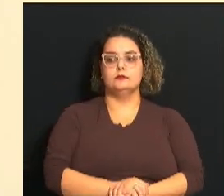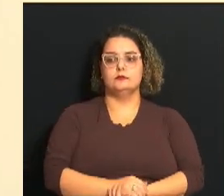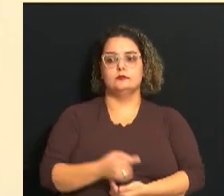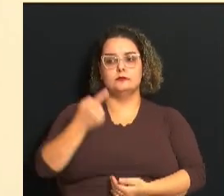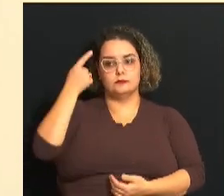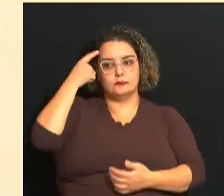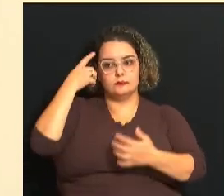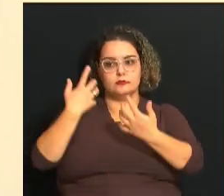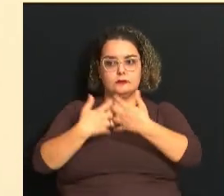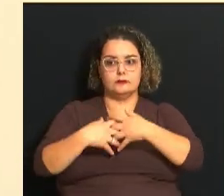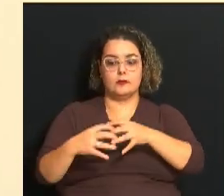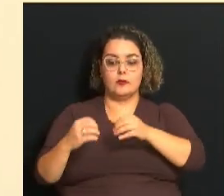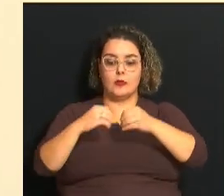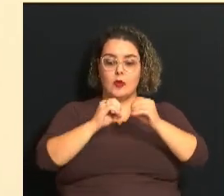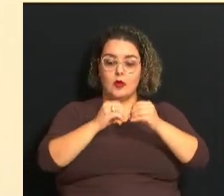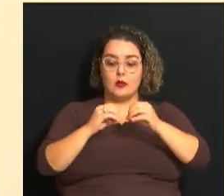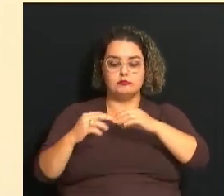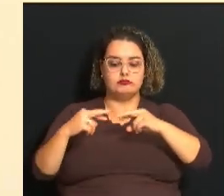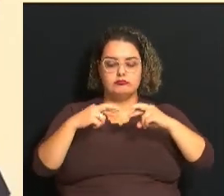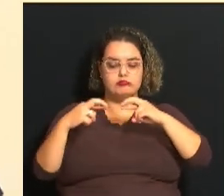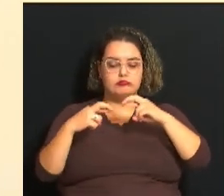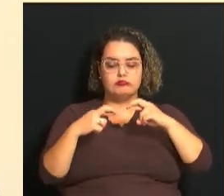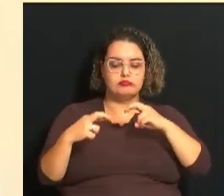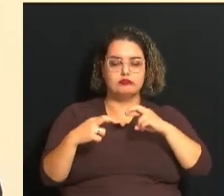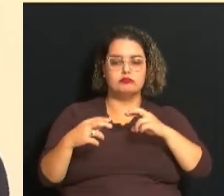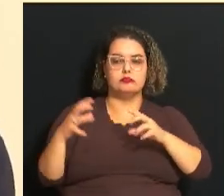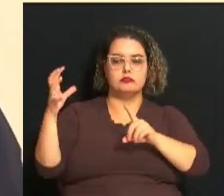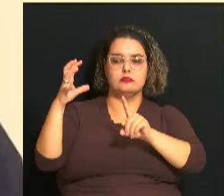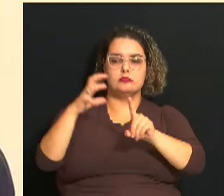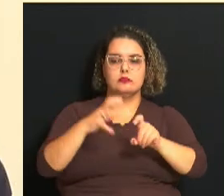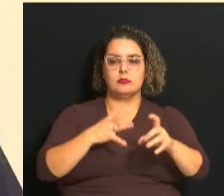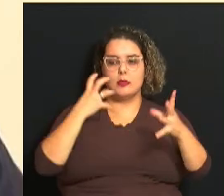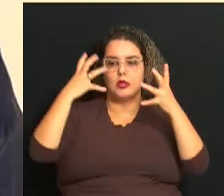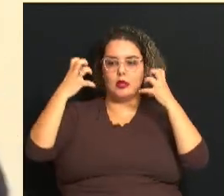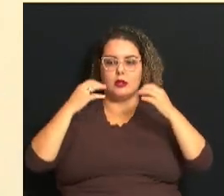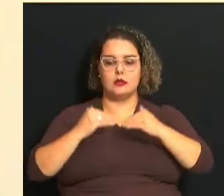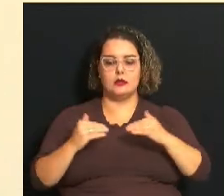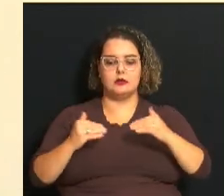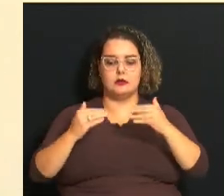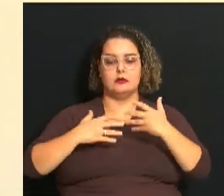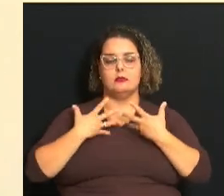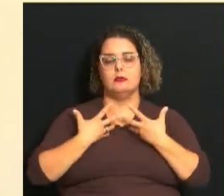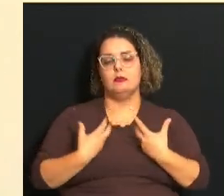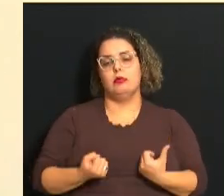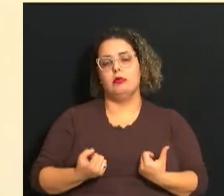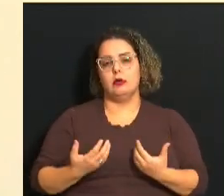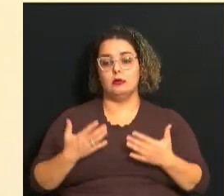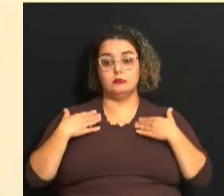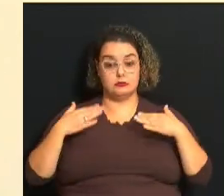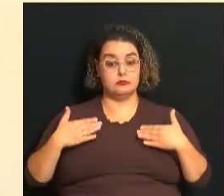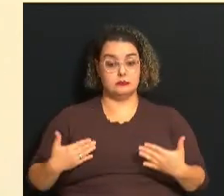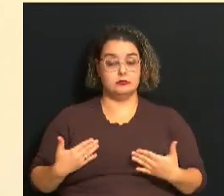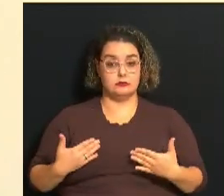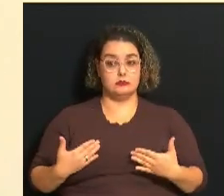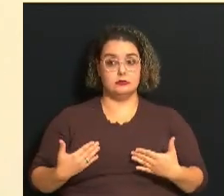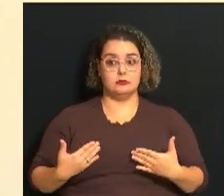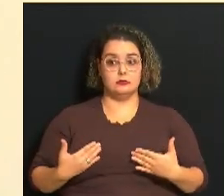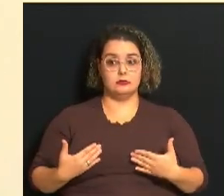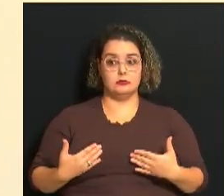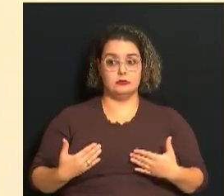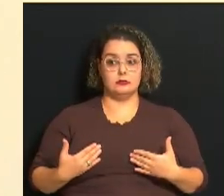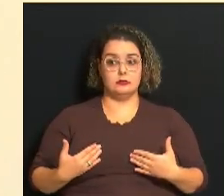observatório do assédio que é comum né um Observatório do stress né nível de desgaste para lesões físicas e